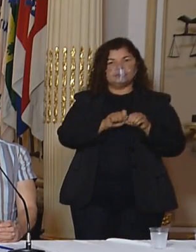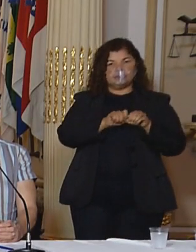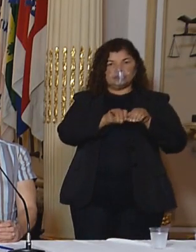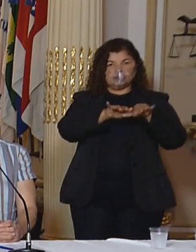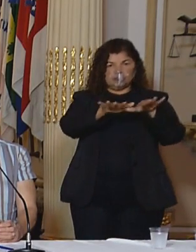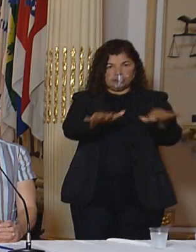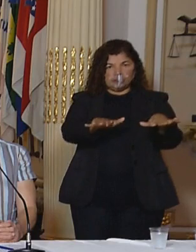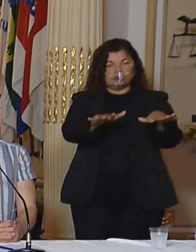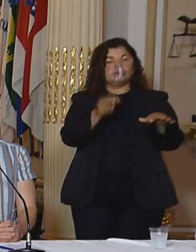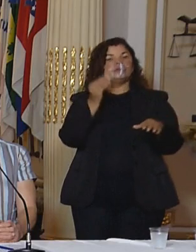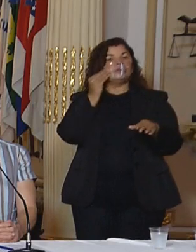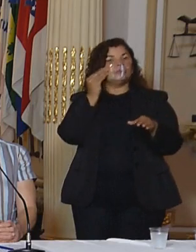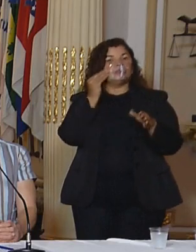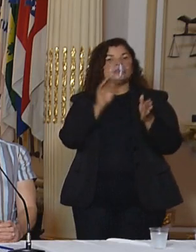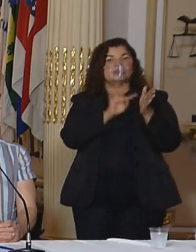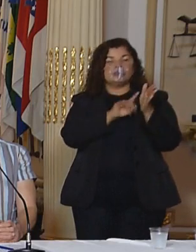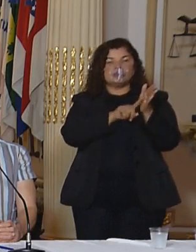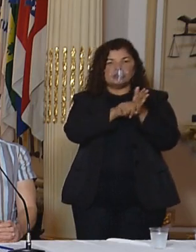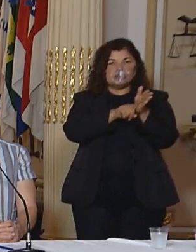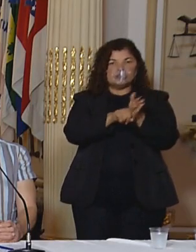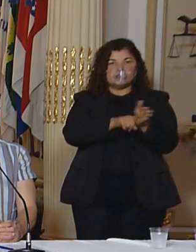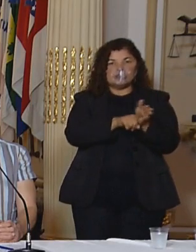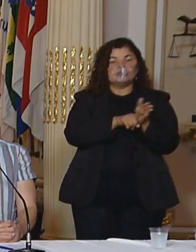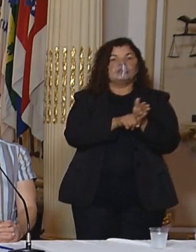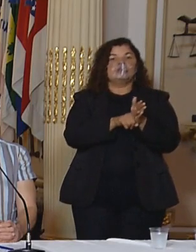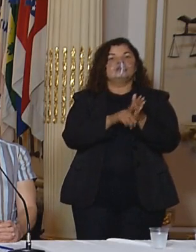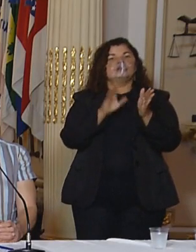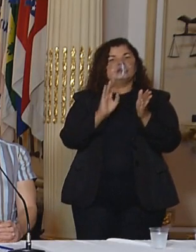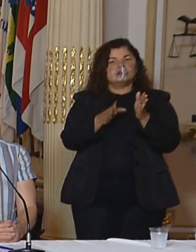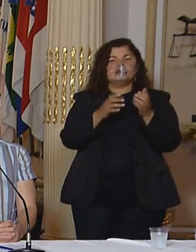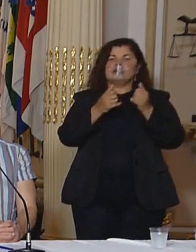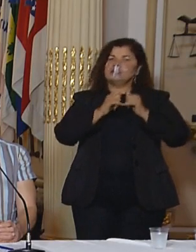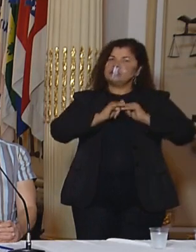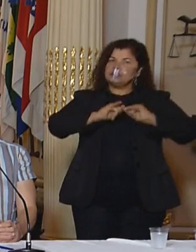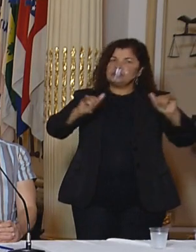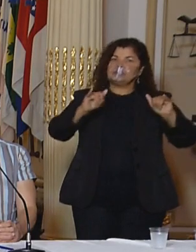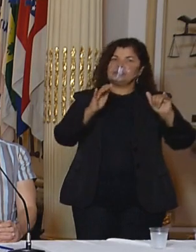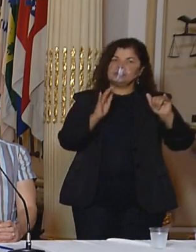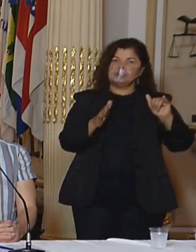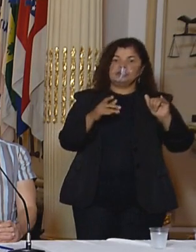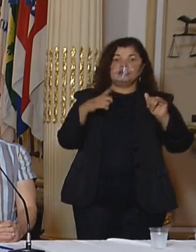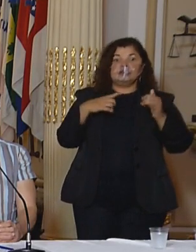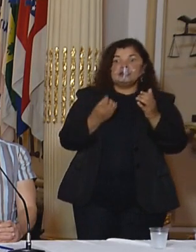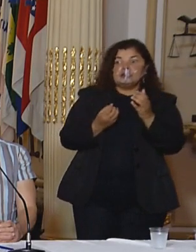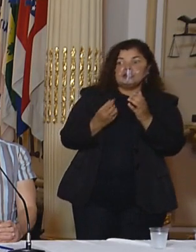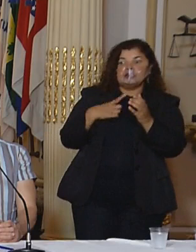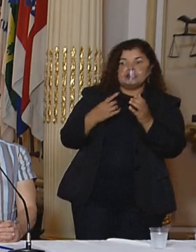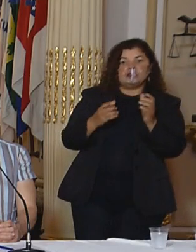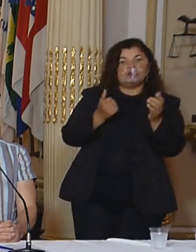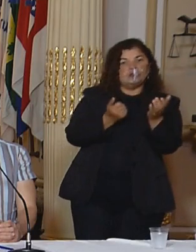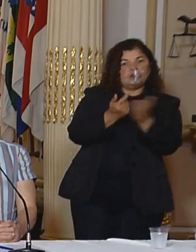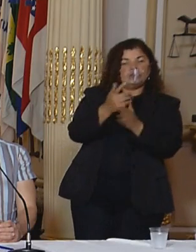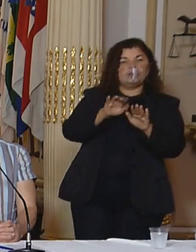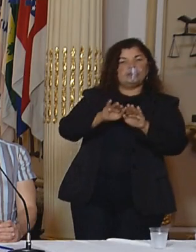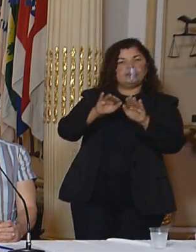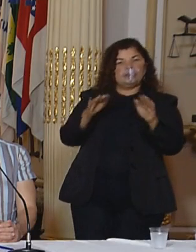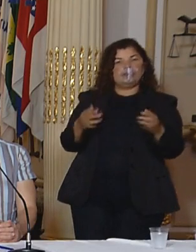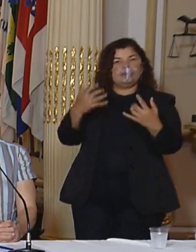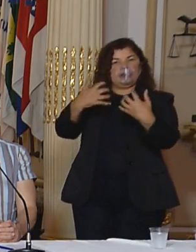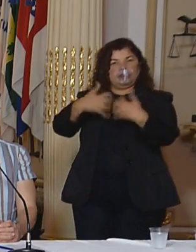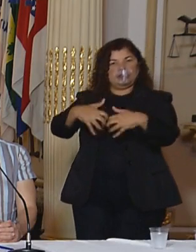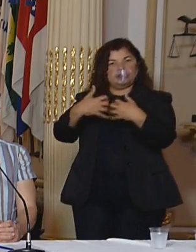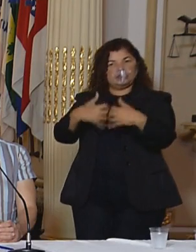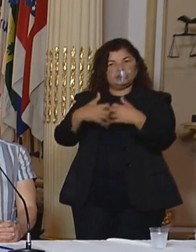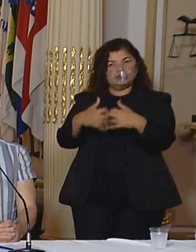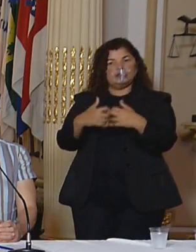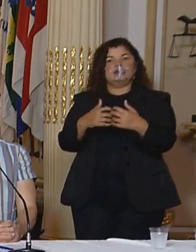sobre isso aqui também. Então, na medida em que a gente adquire esta máquina, máquinas outras, né, com menor capacidade,